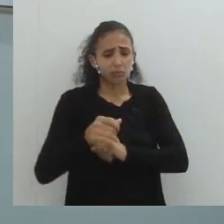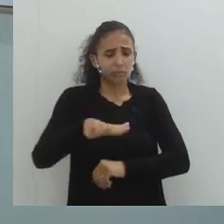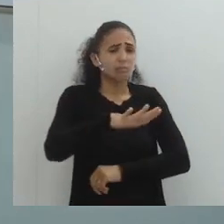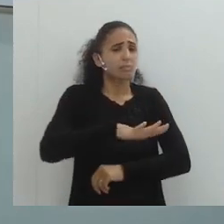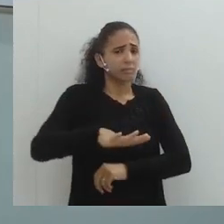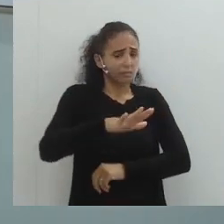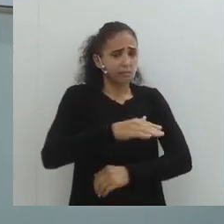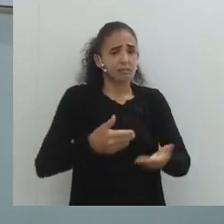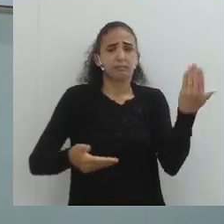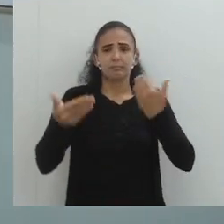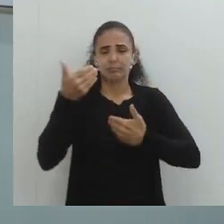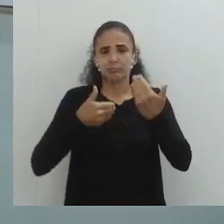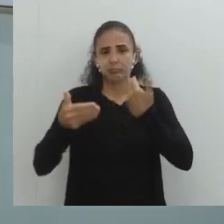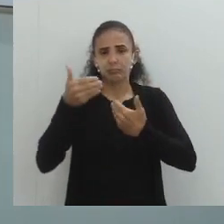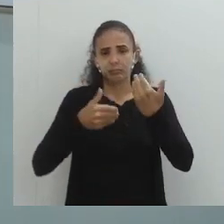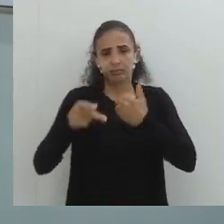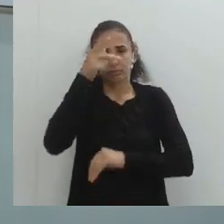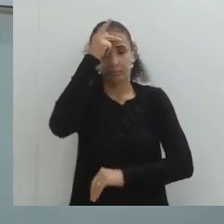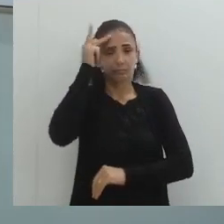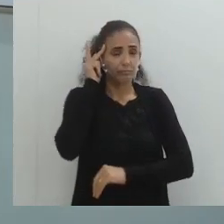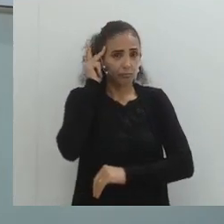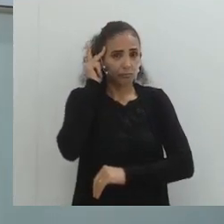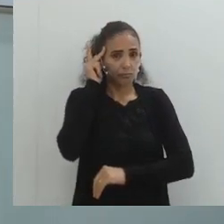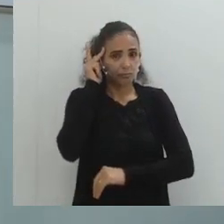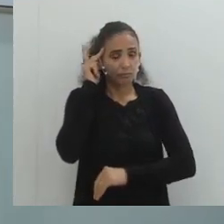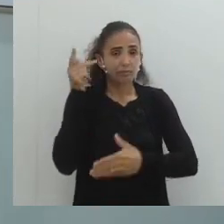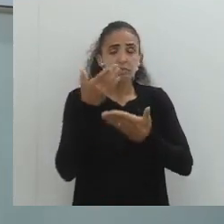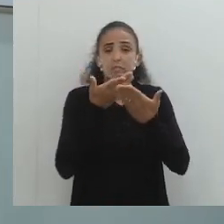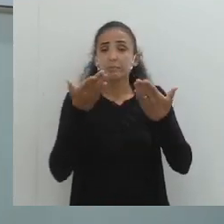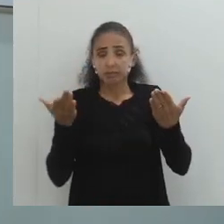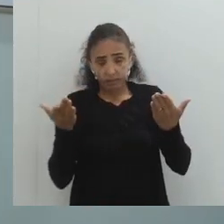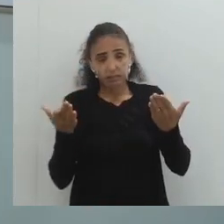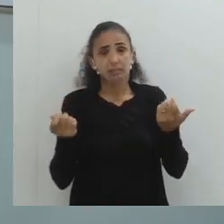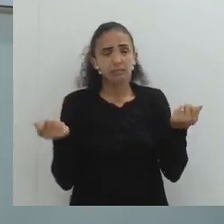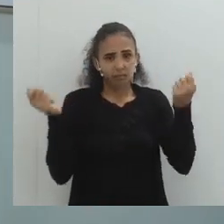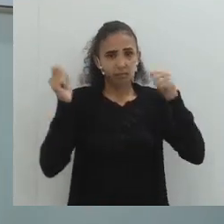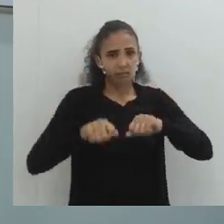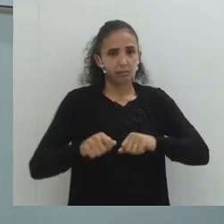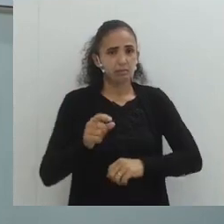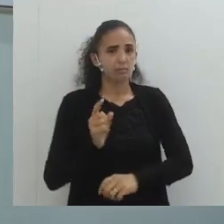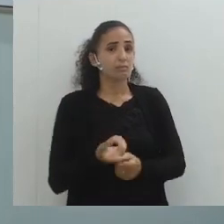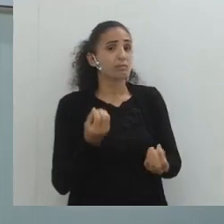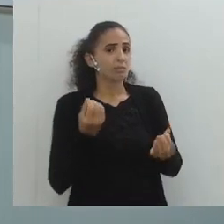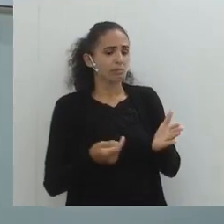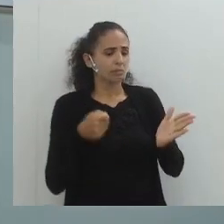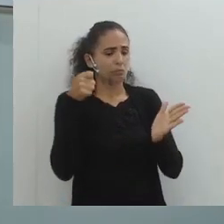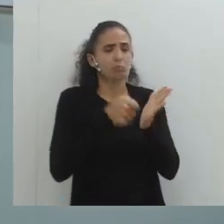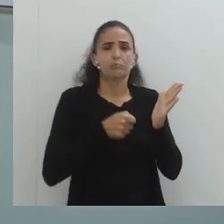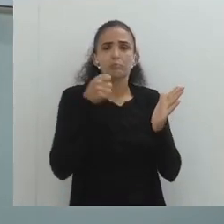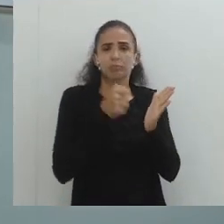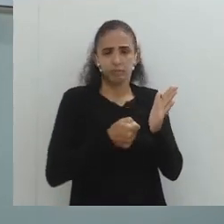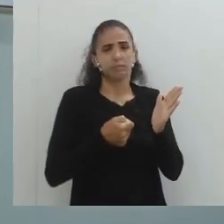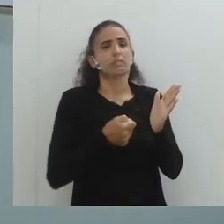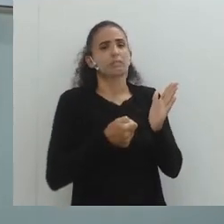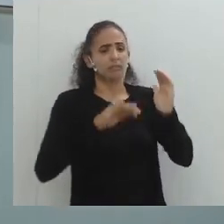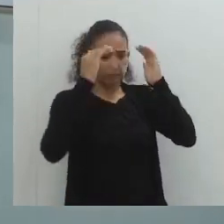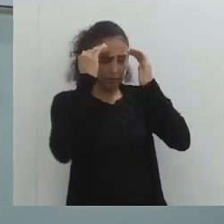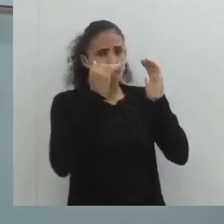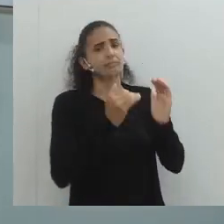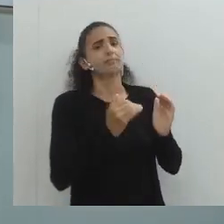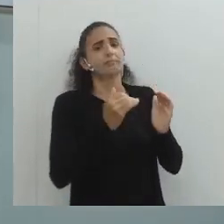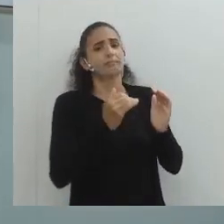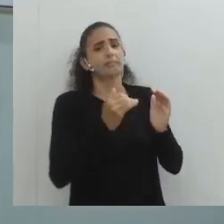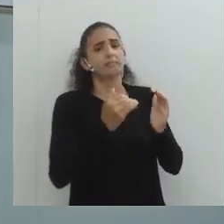que fazem parte dela. Mas absolutamente obrigatória. Vê o quanto é. É